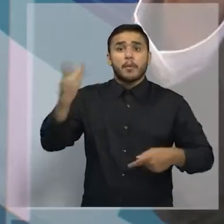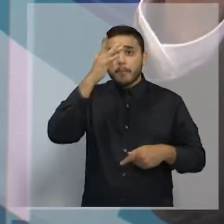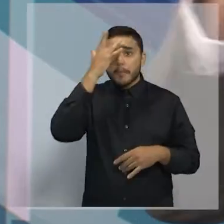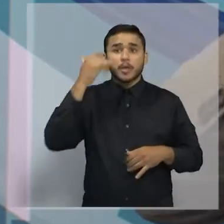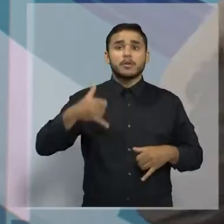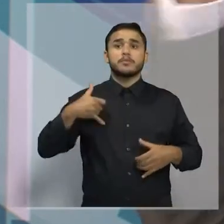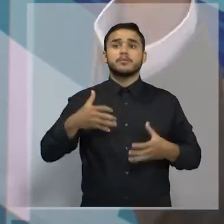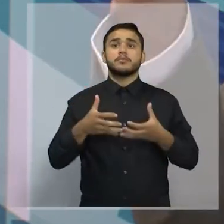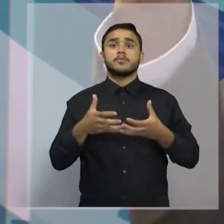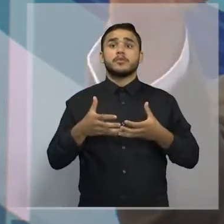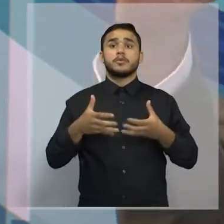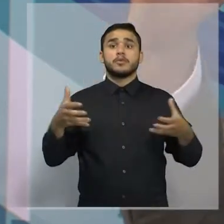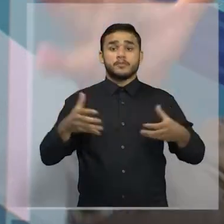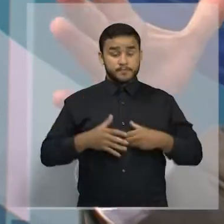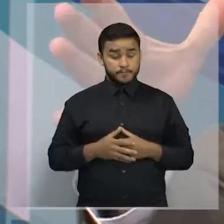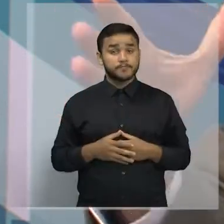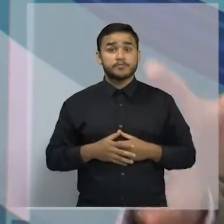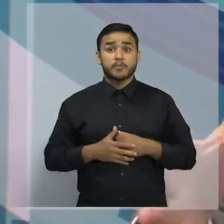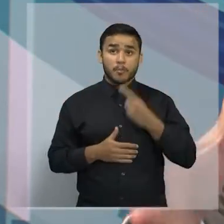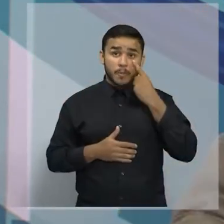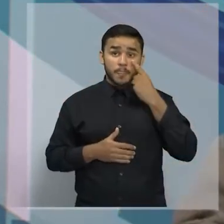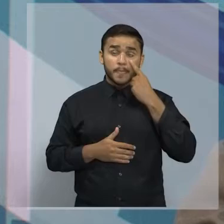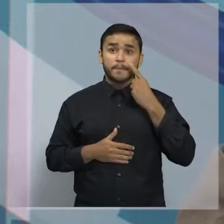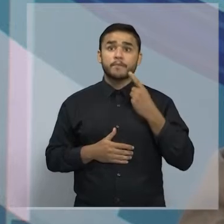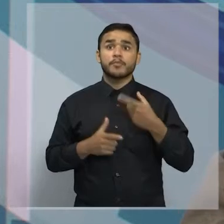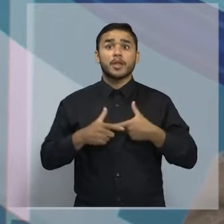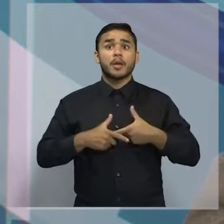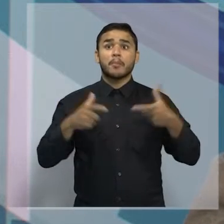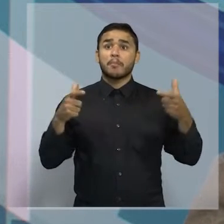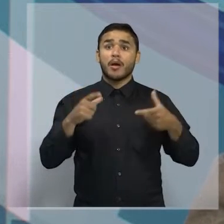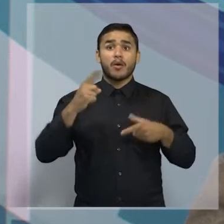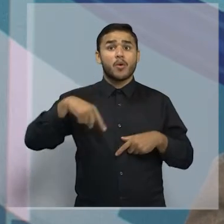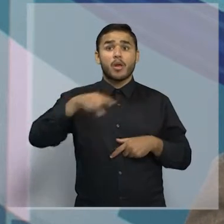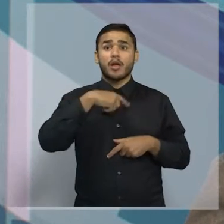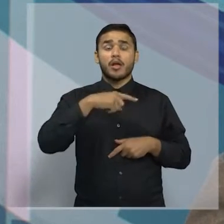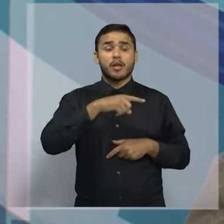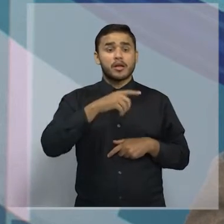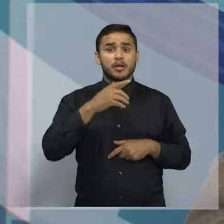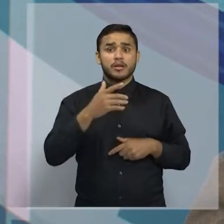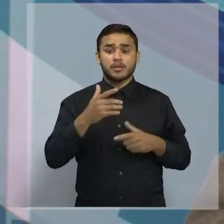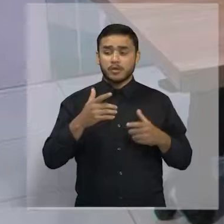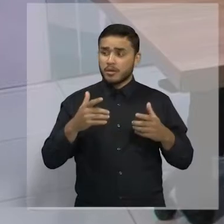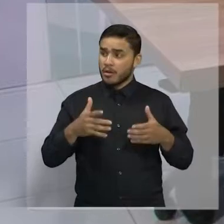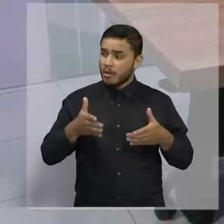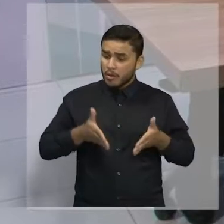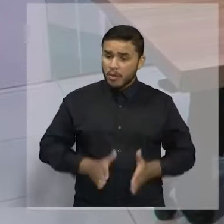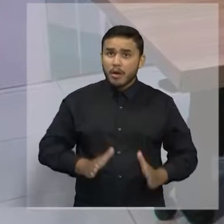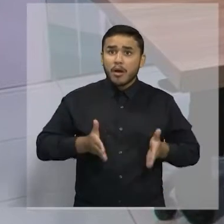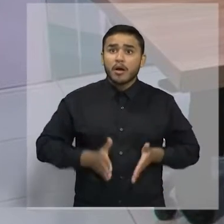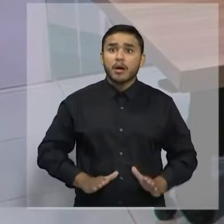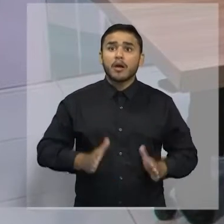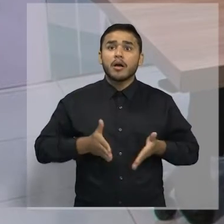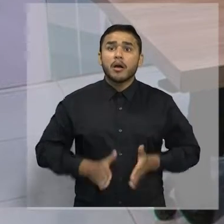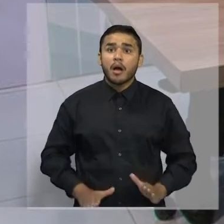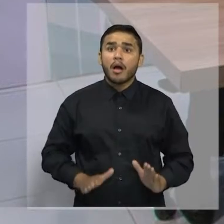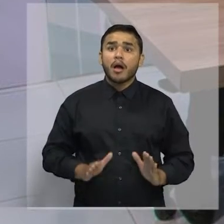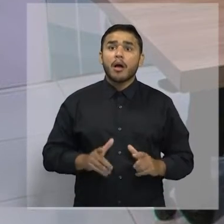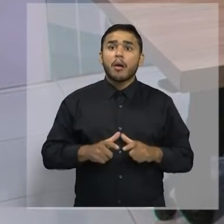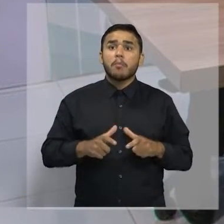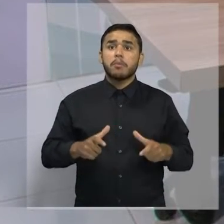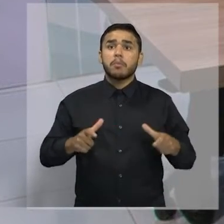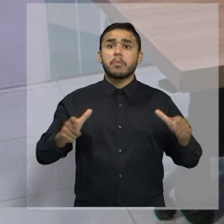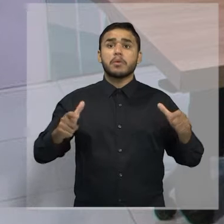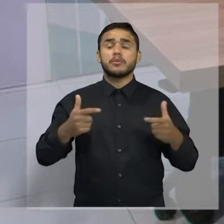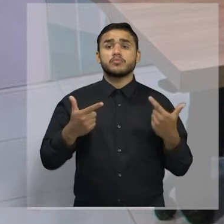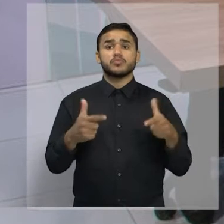total de trabalhadores no Brasil, mas a grande massa é em E repartição. deve ser lembrado do seguinte, diminui a natalidade e aumenta a longevidade. E o outro aspecto é o